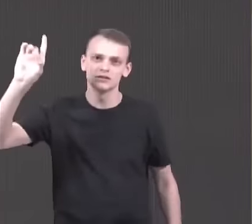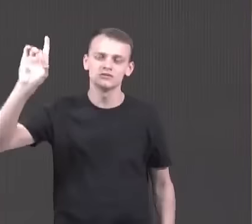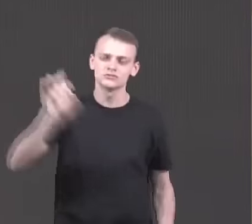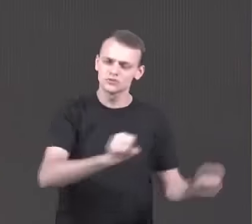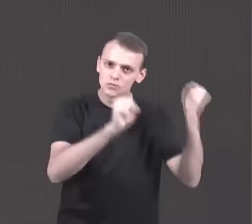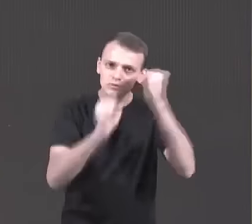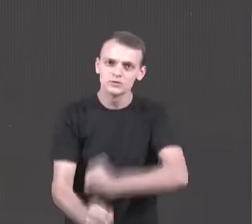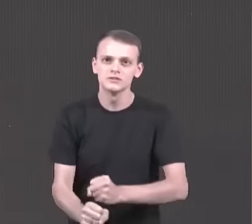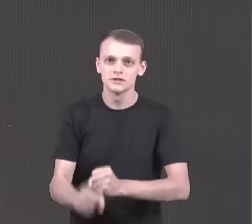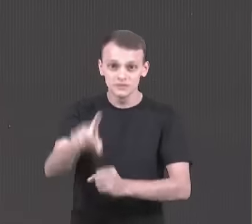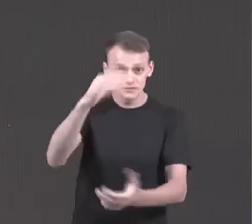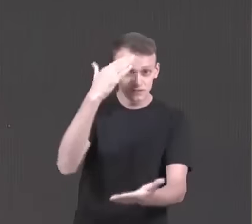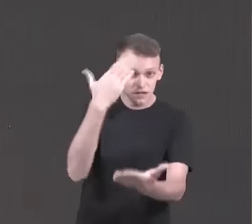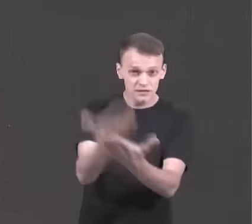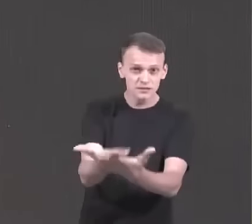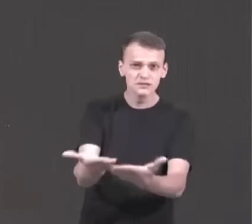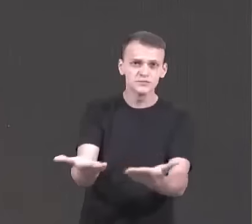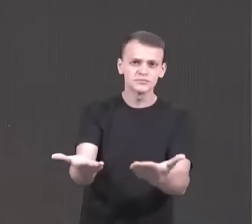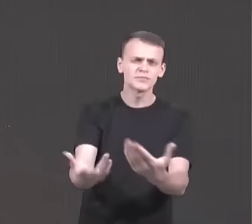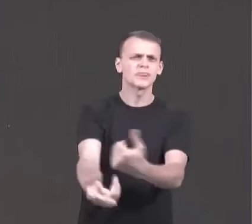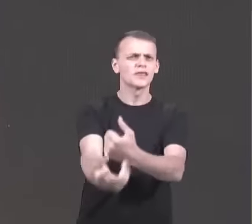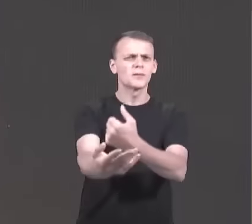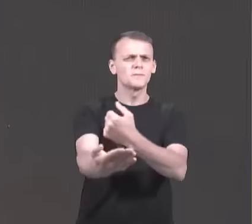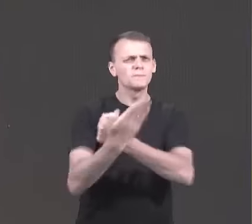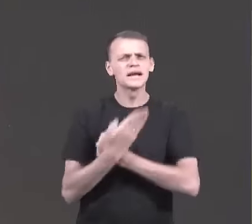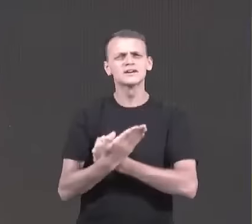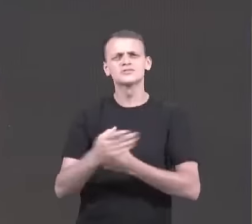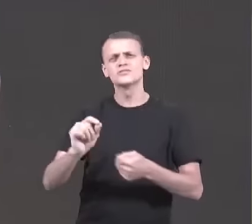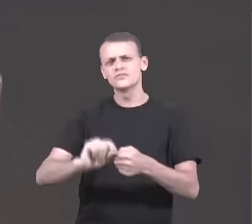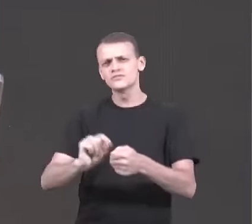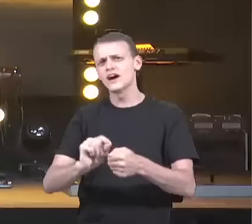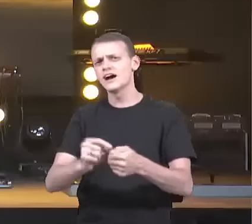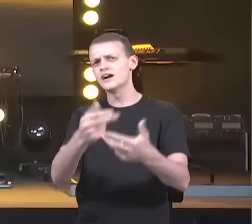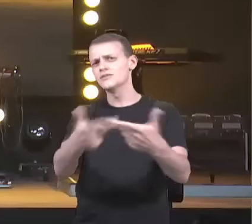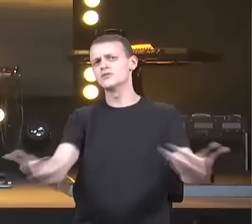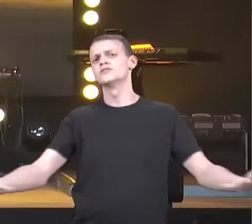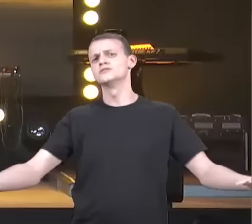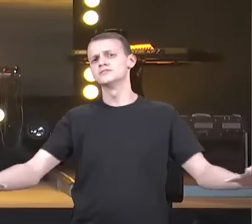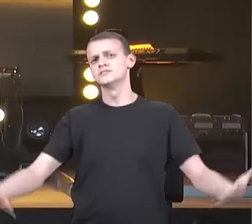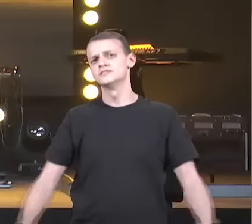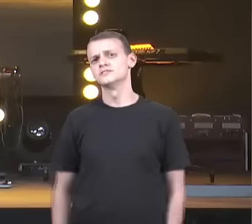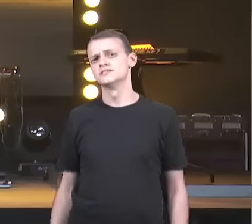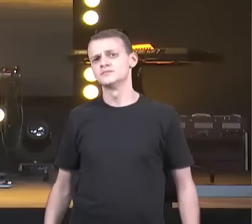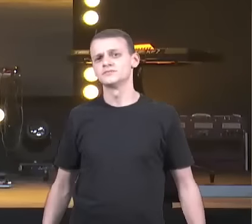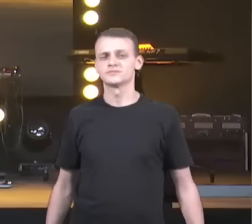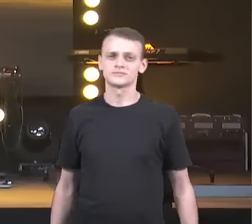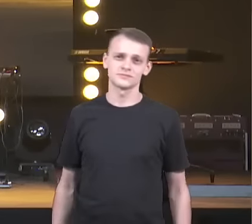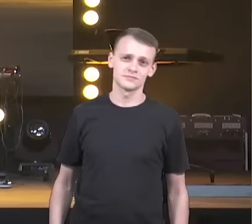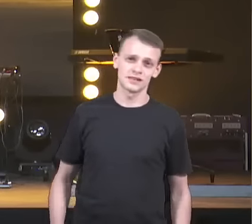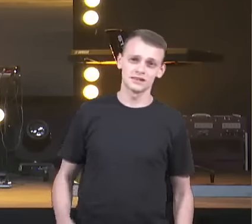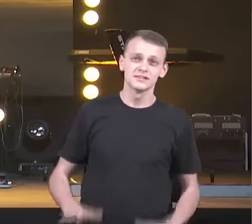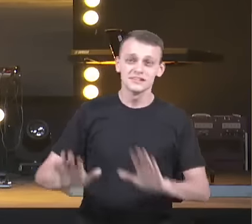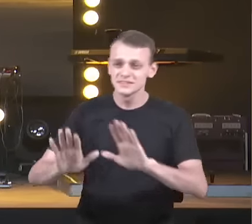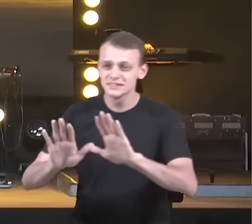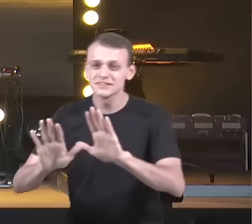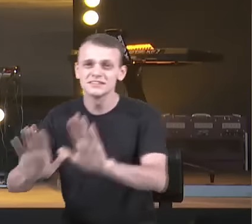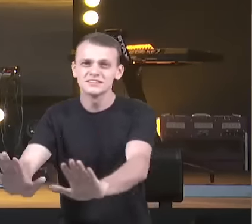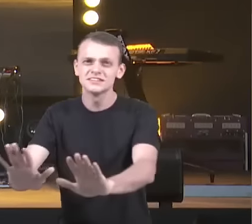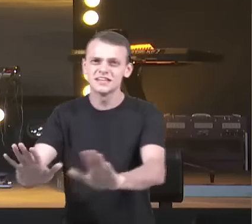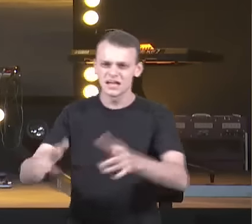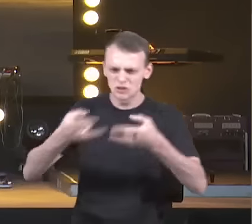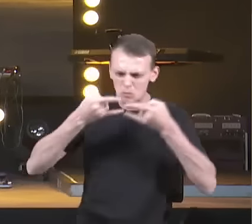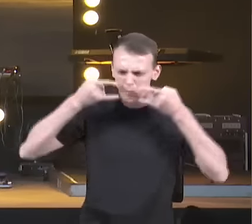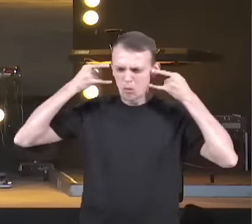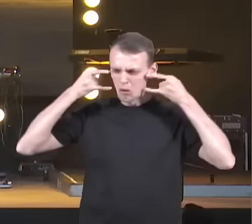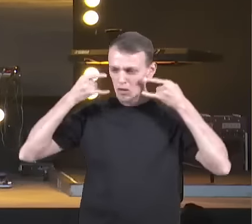poder. Me ajuda aí, faz alguma coisa. Não deixe essa máscara te